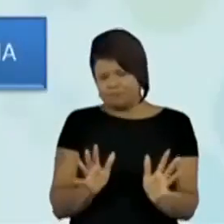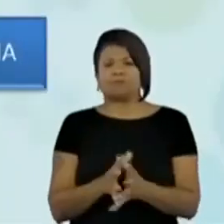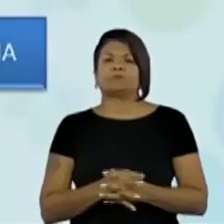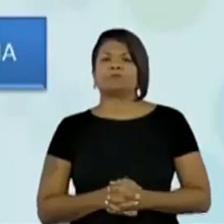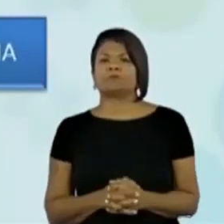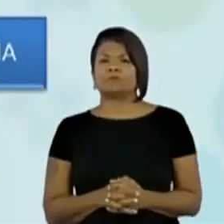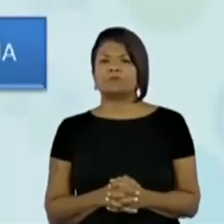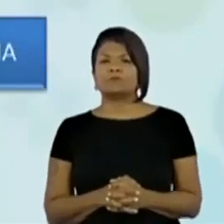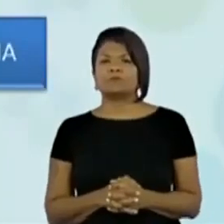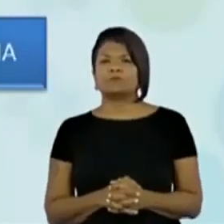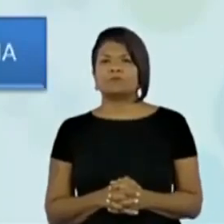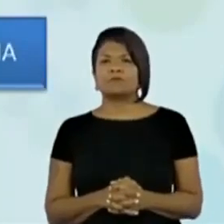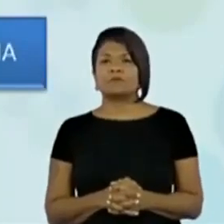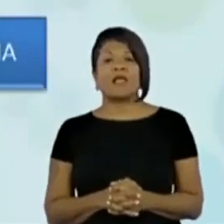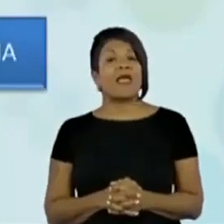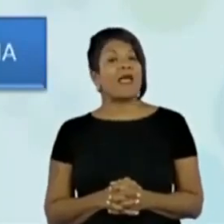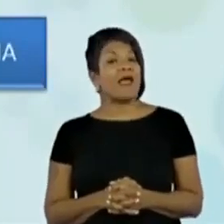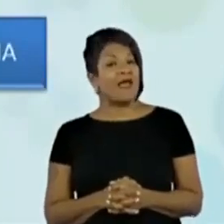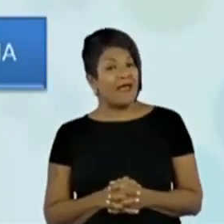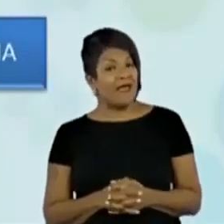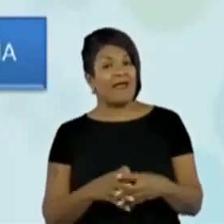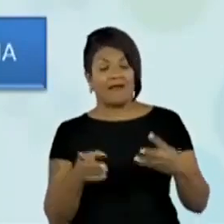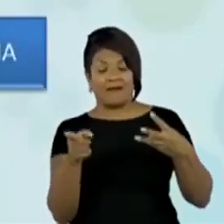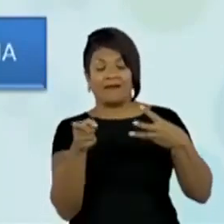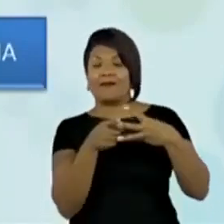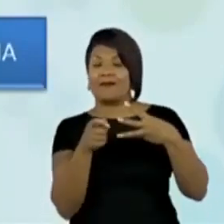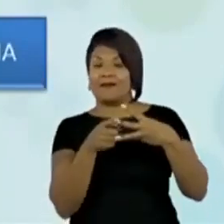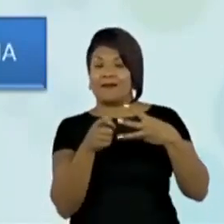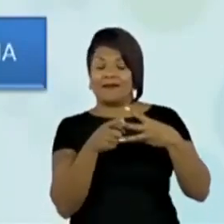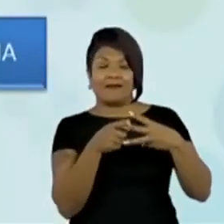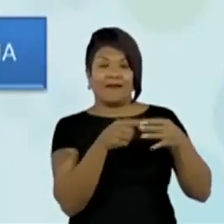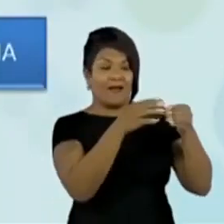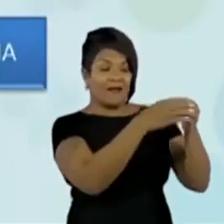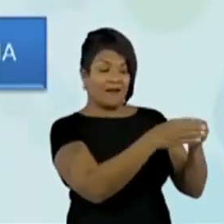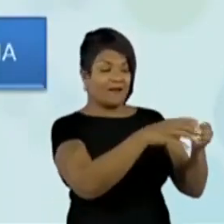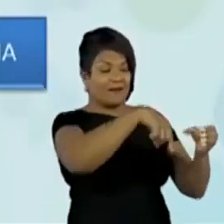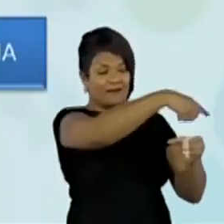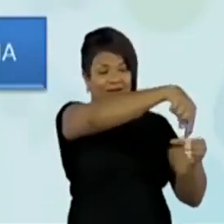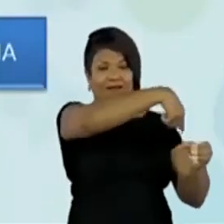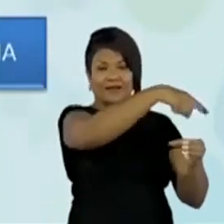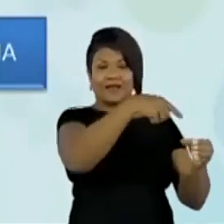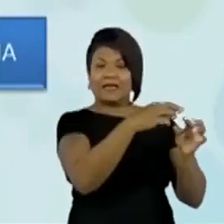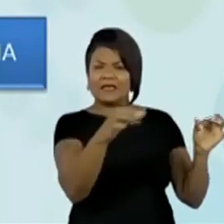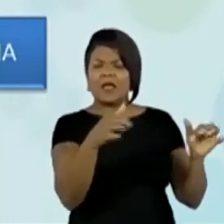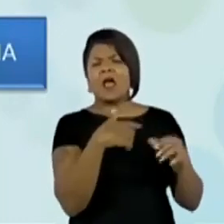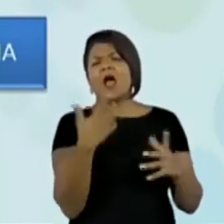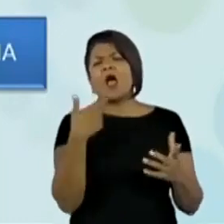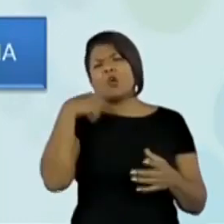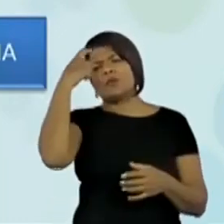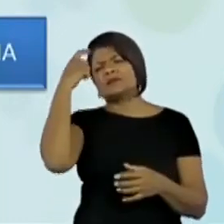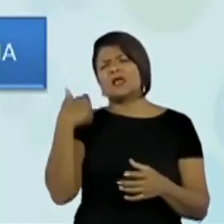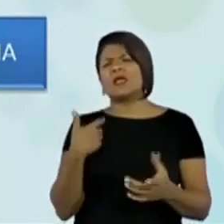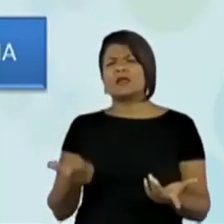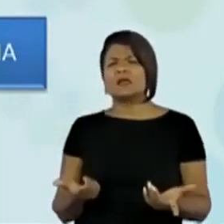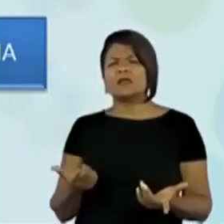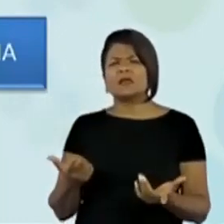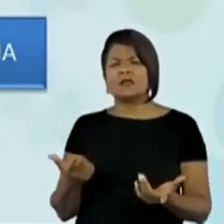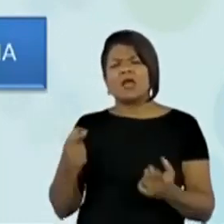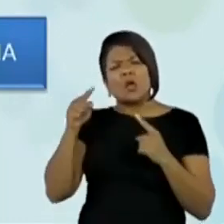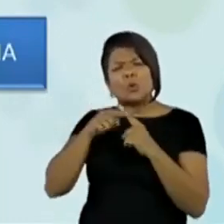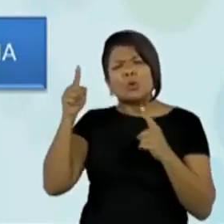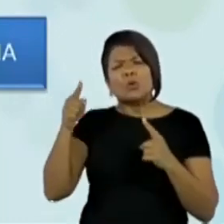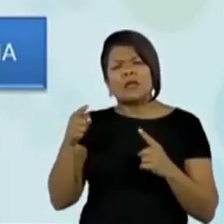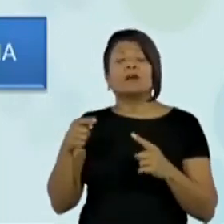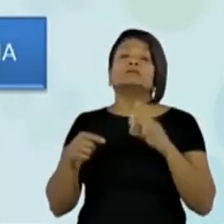lá. Se refere ao novelo de linha. Ah, Solange, mas eu achei que era agulha, tal, não sei o quê. Volta no texto, lê